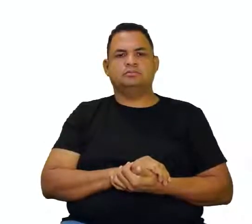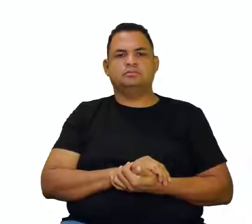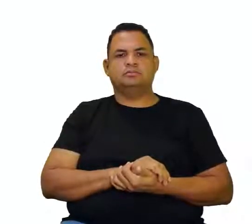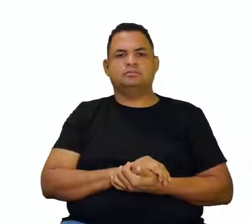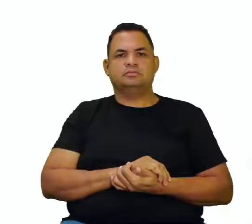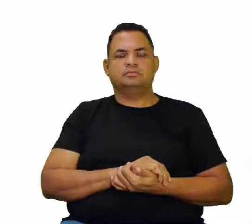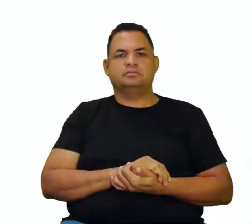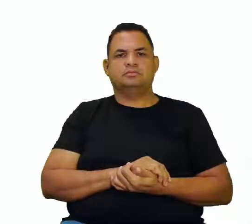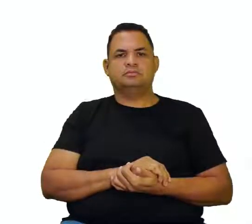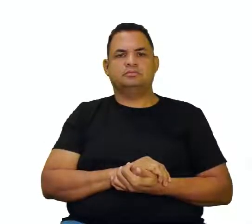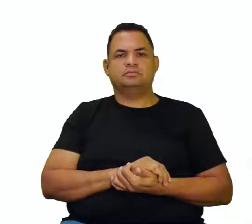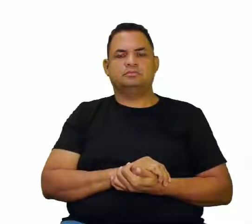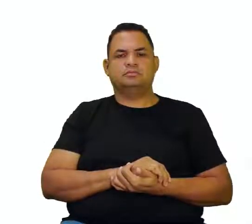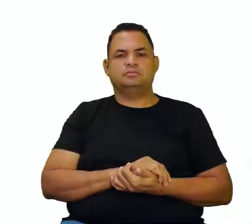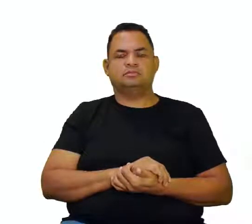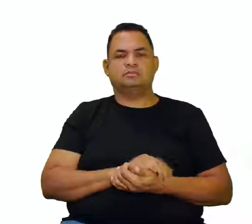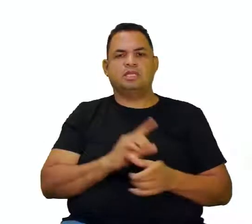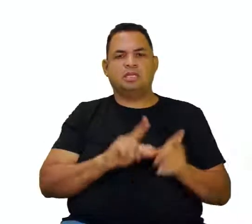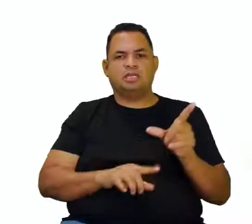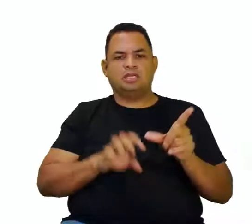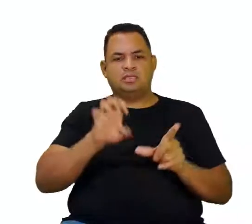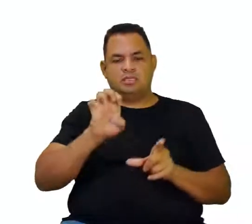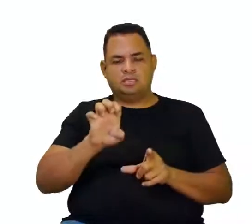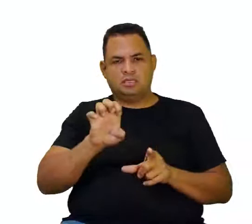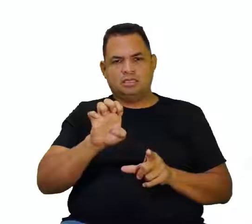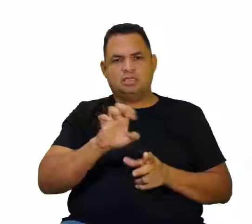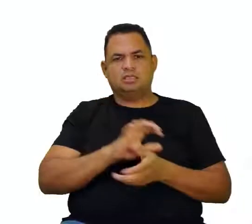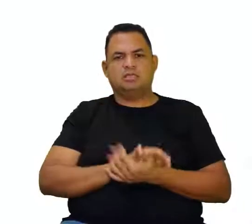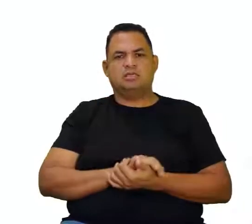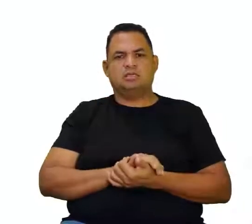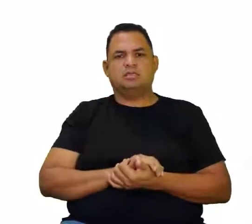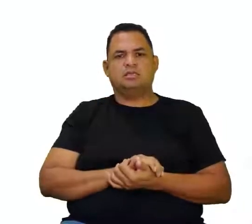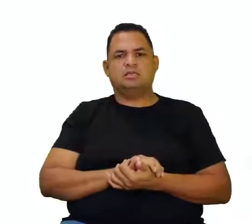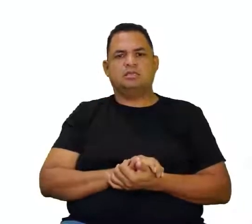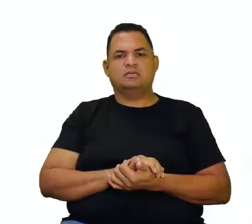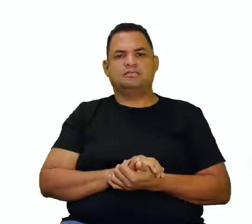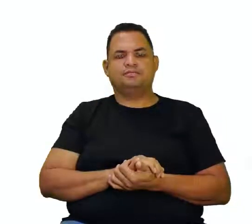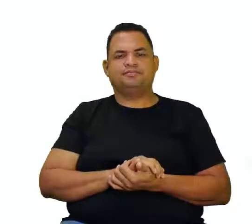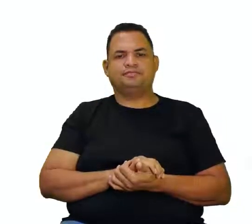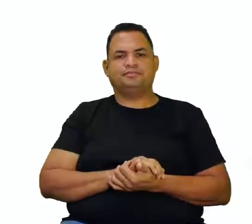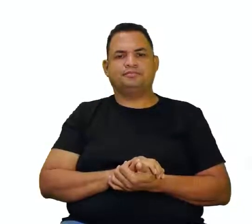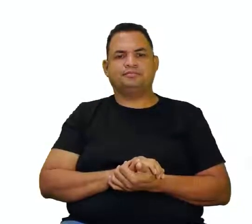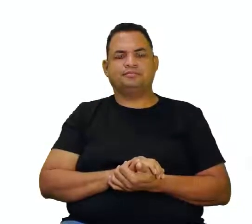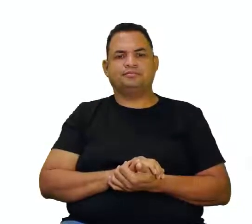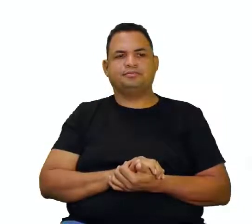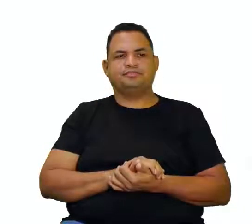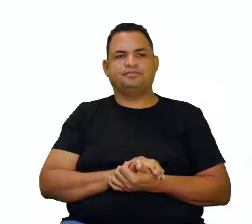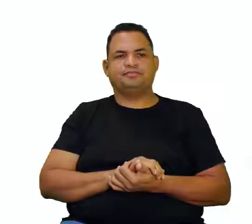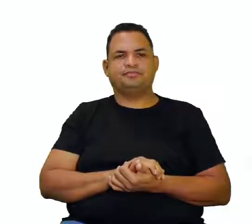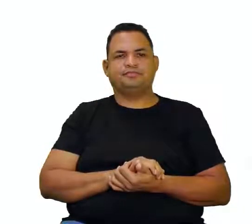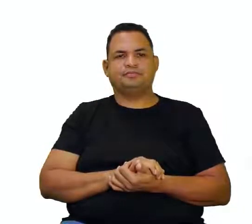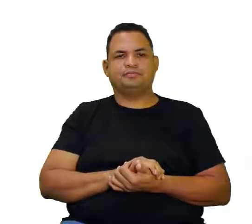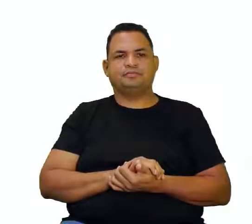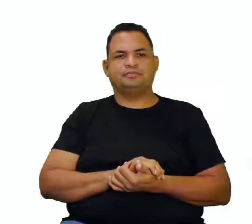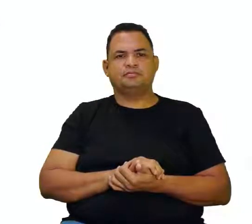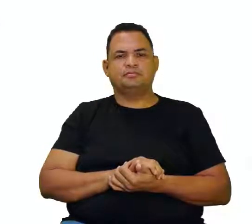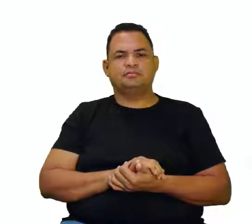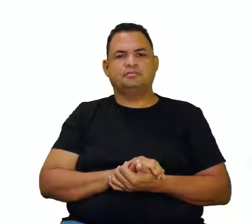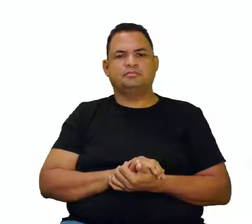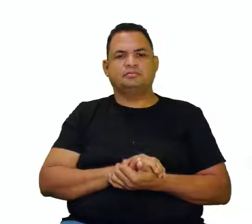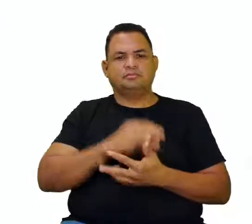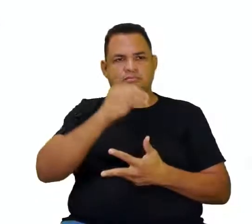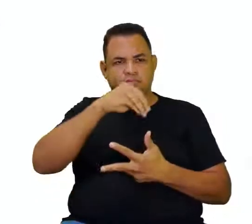a alternativa E. É uma questão bacana que tem relação com o pH do solo. Tem mais questão,